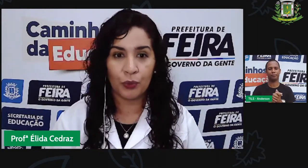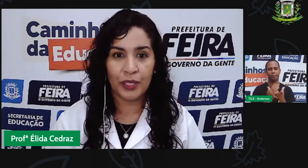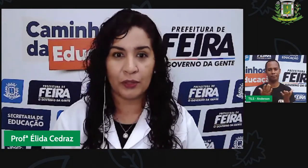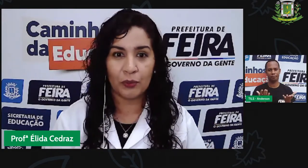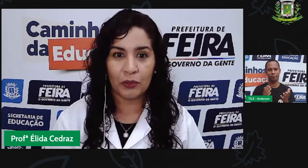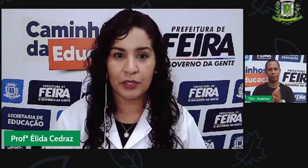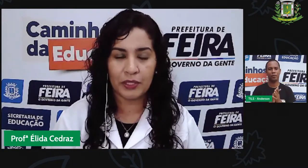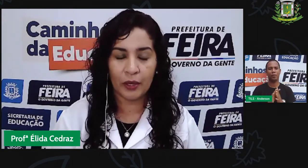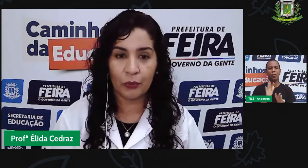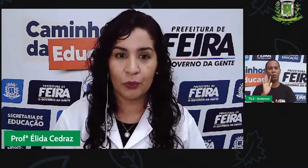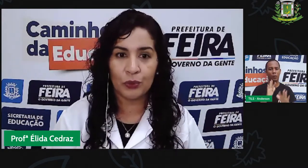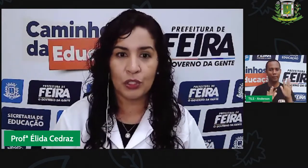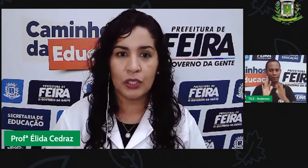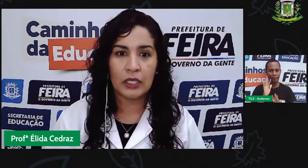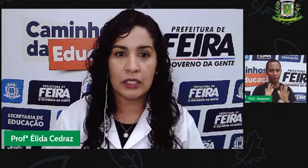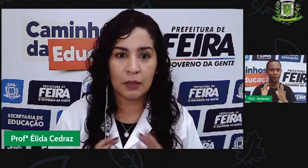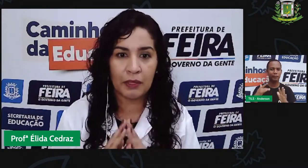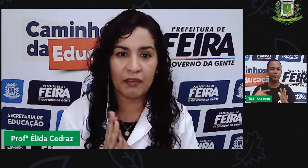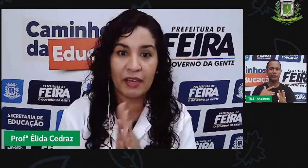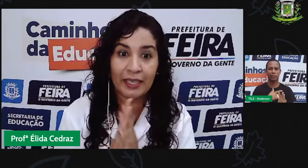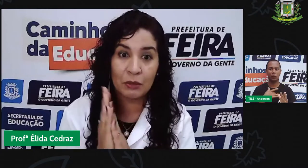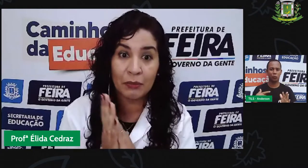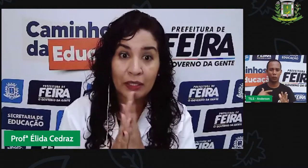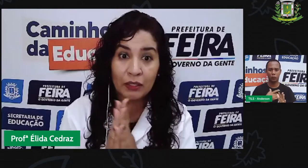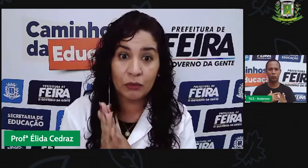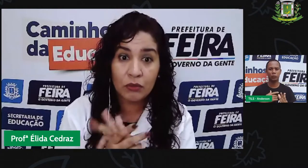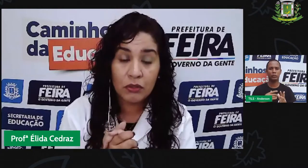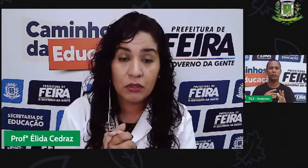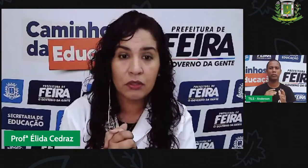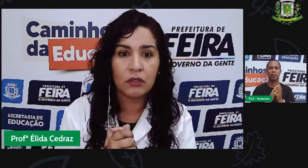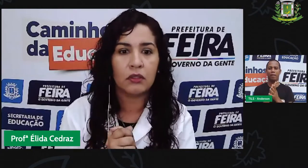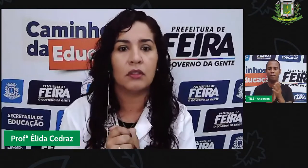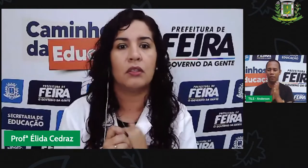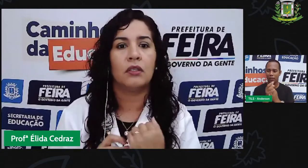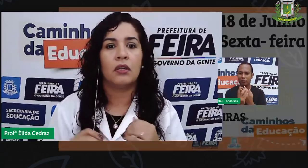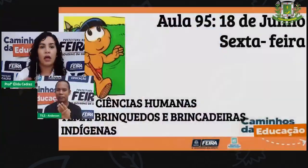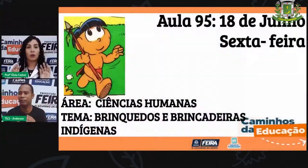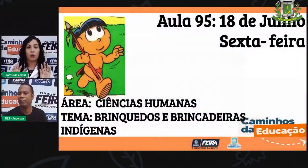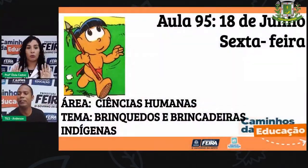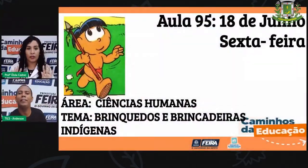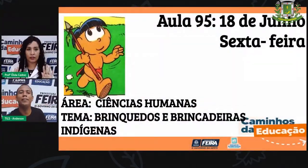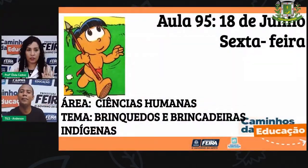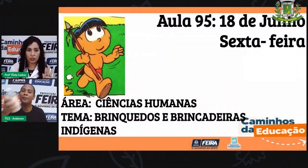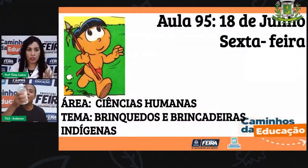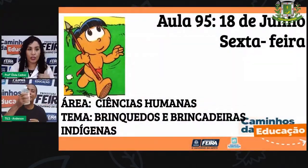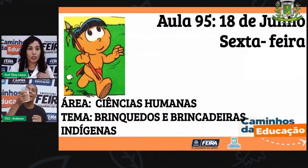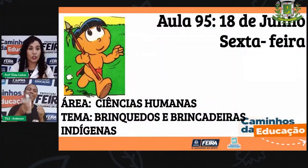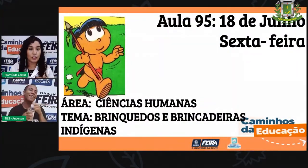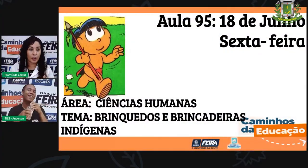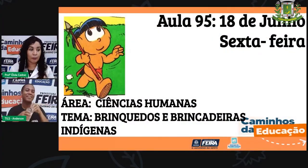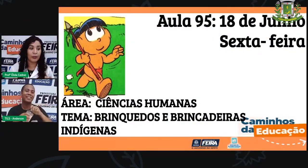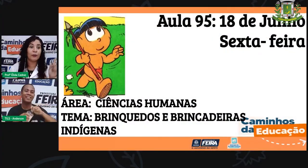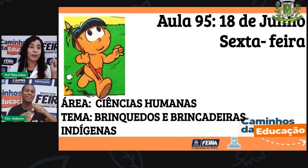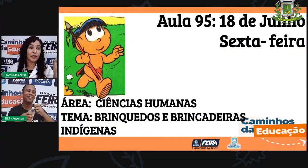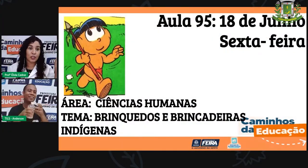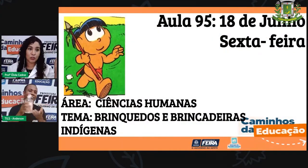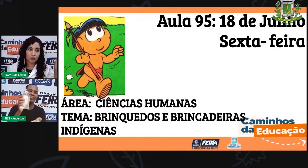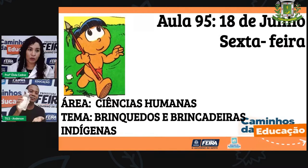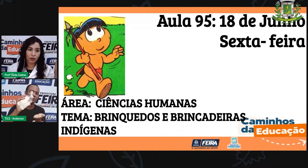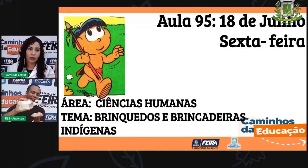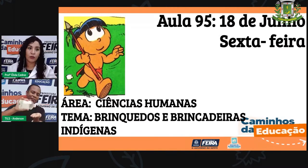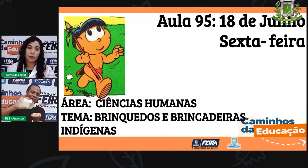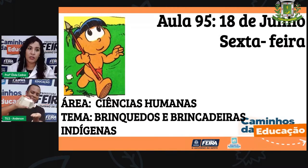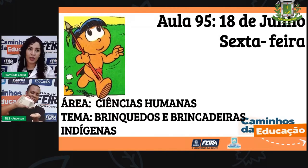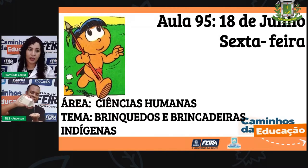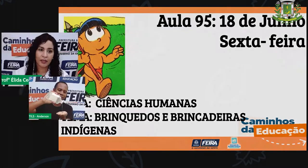bom? Cuidado com a nossa saúde, sempre lavar as mãos com detergente, sabão.